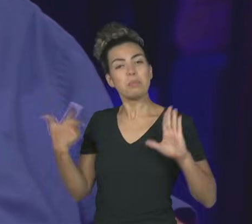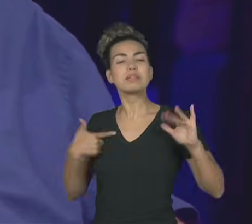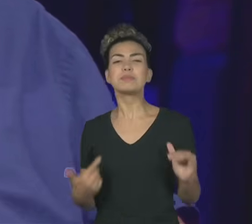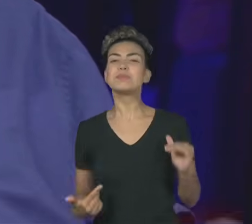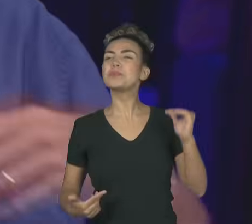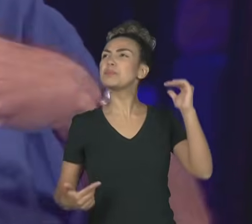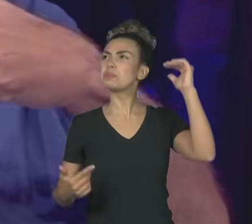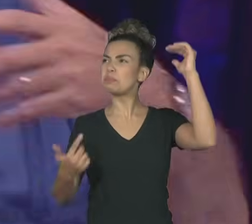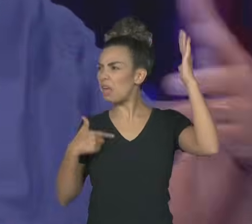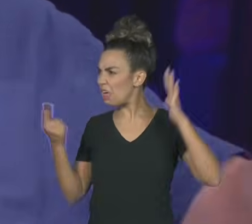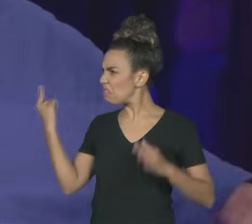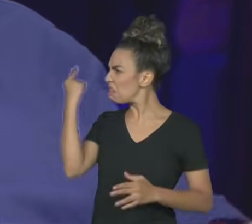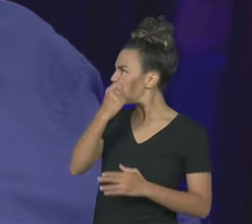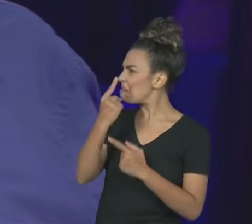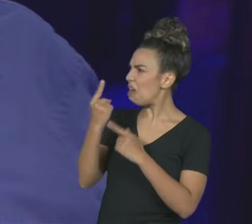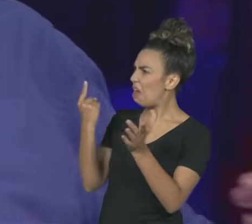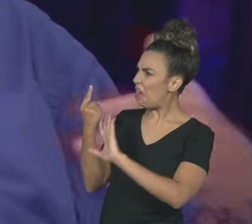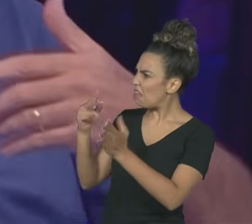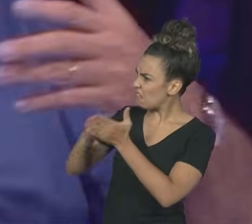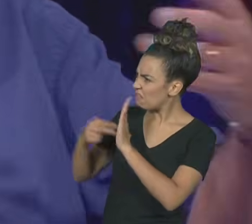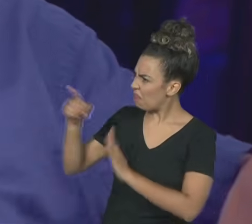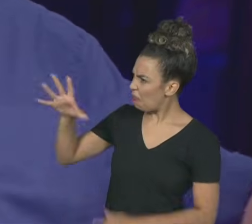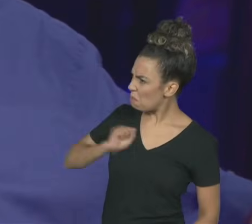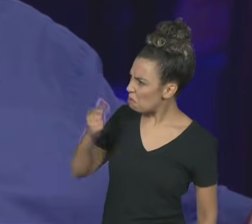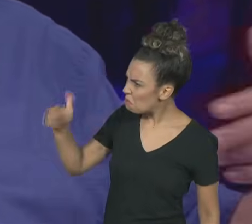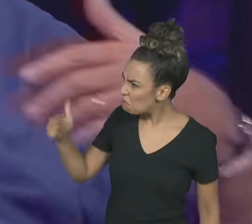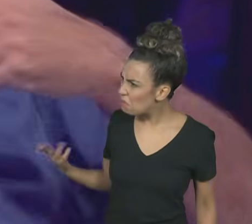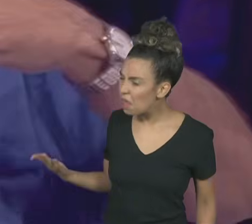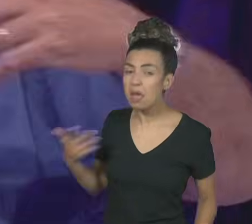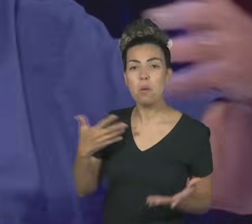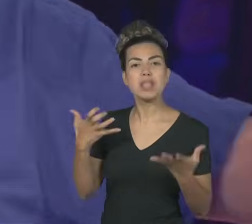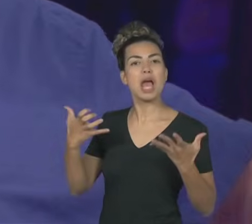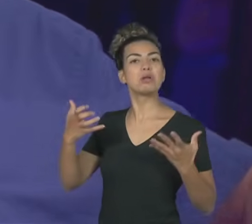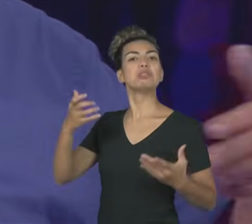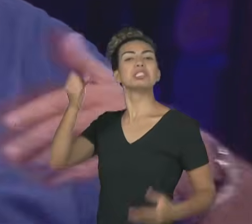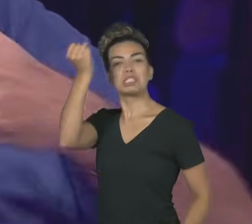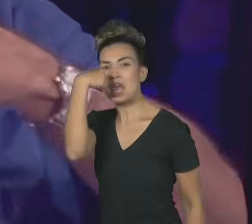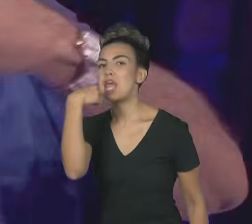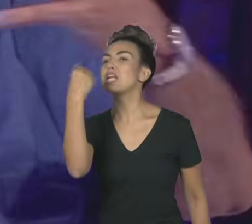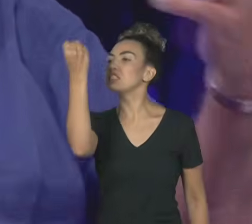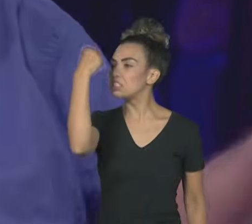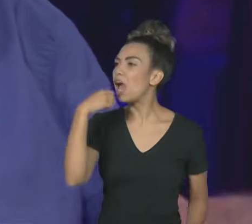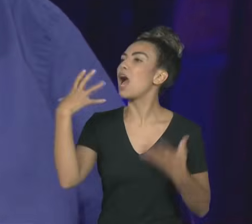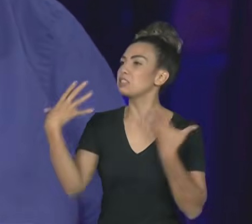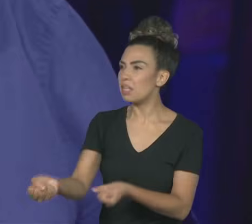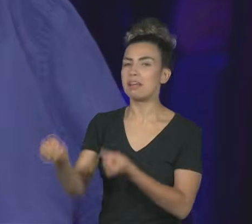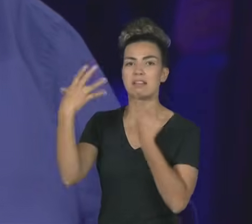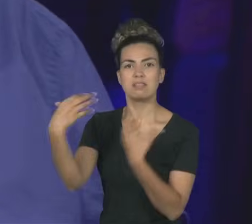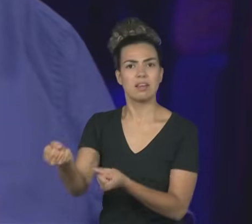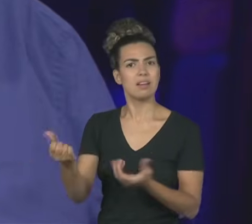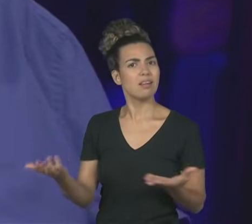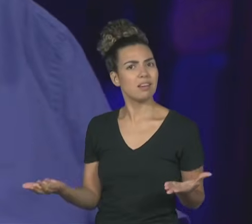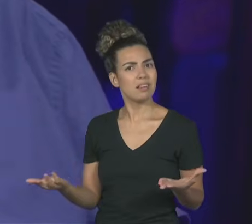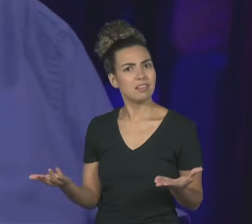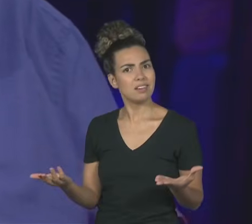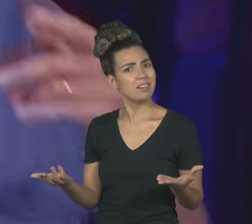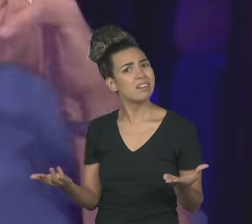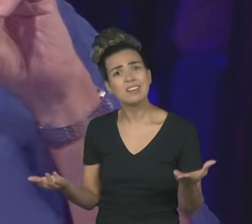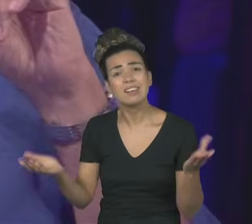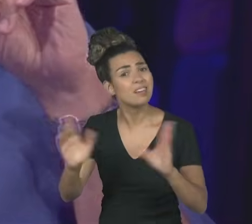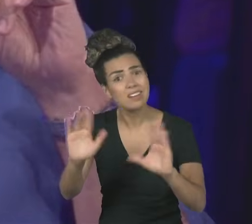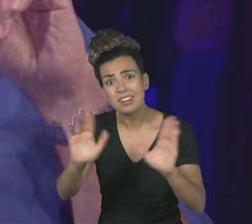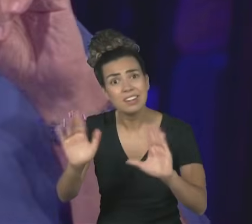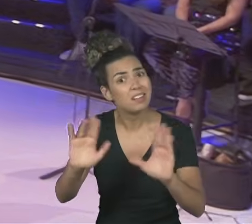sim. É aquele que diz, te aceito nas suas barbaridades, nas suas idiotices, o que